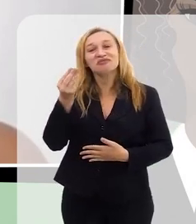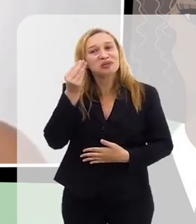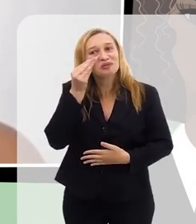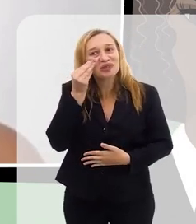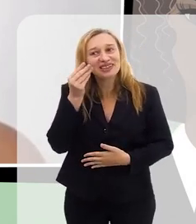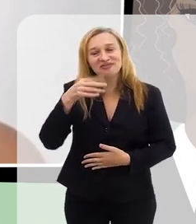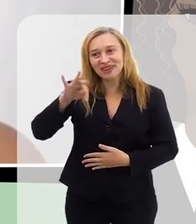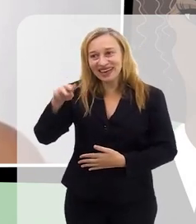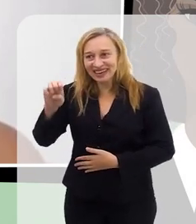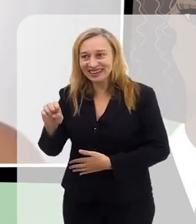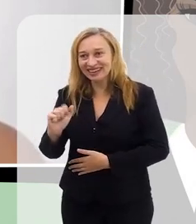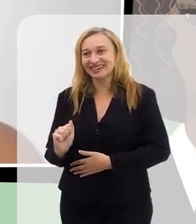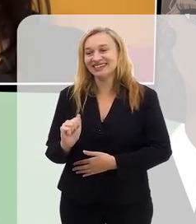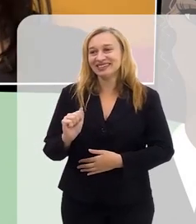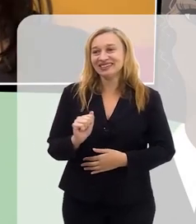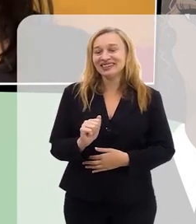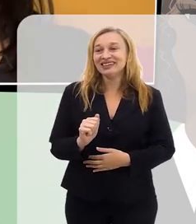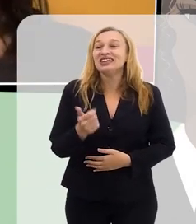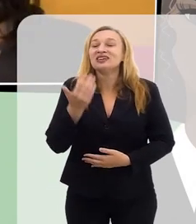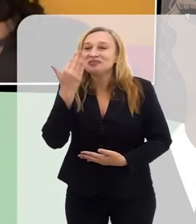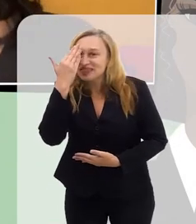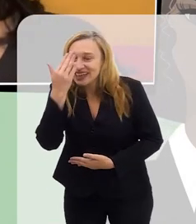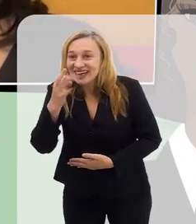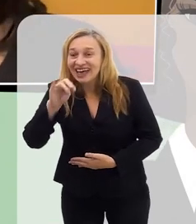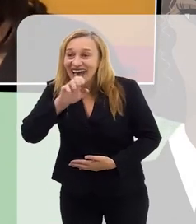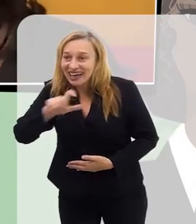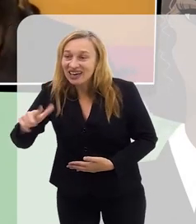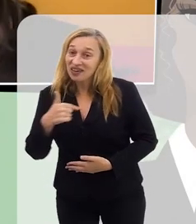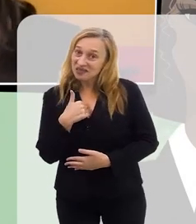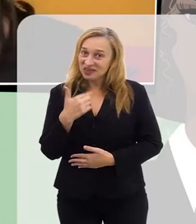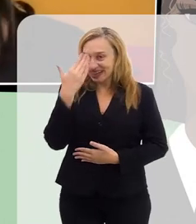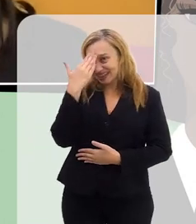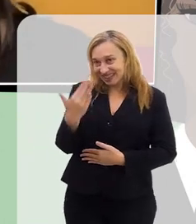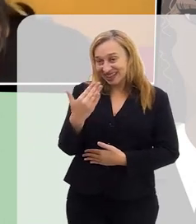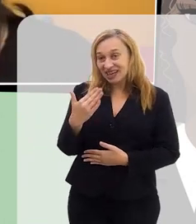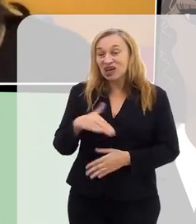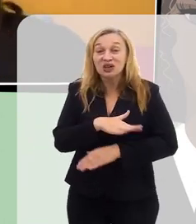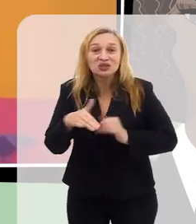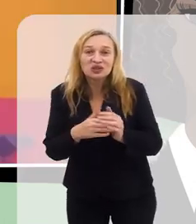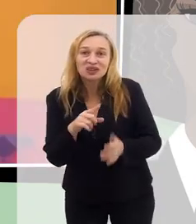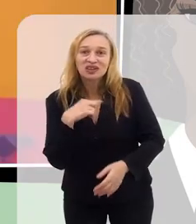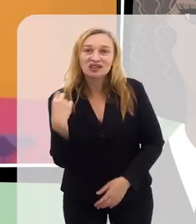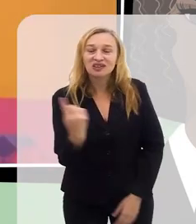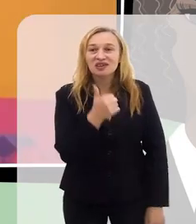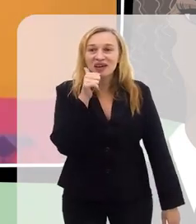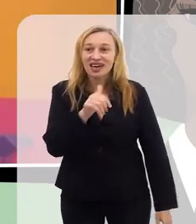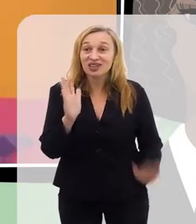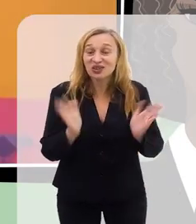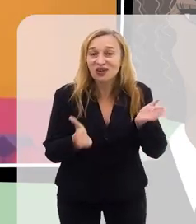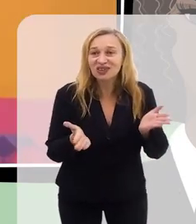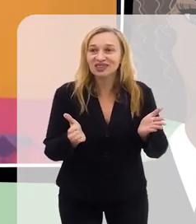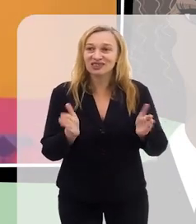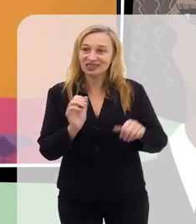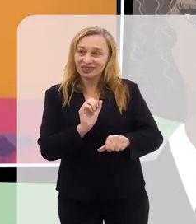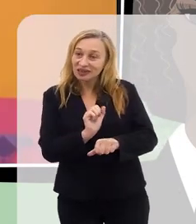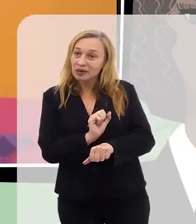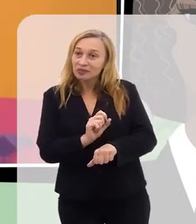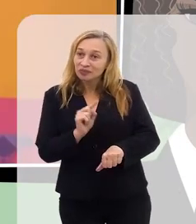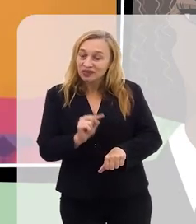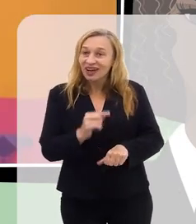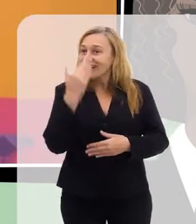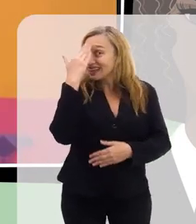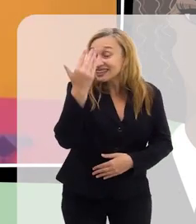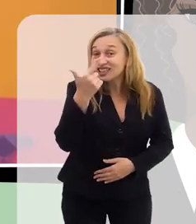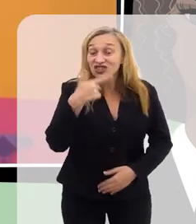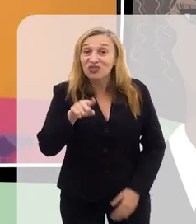isso, obrigada pela oportunidade, Marieta. Mais uma vez, Raquel, eu que agradeço. O Toda Mulher de hoje fica por aqui. Eu